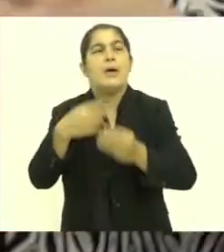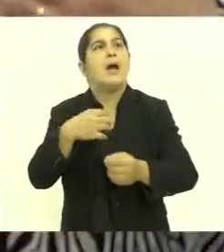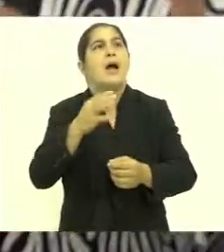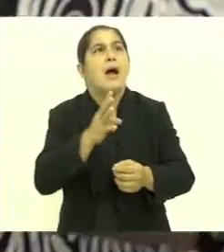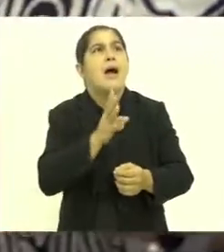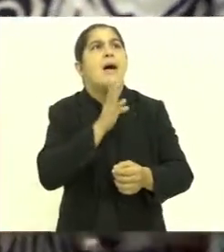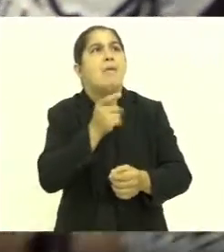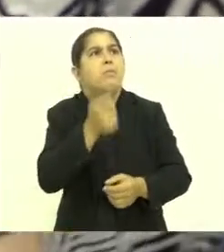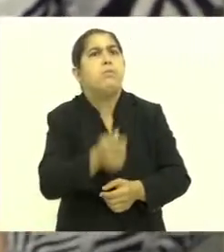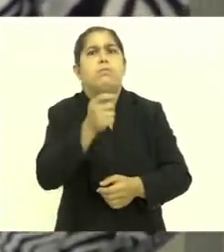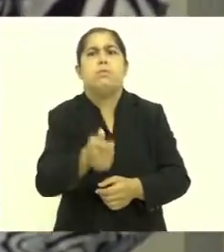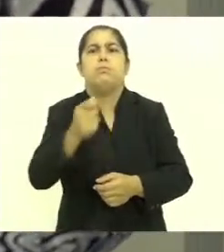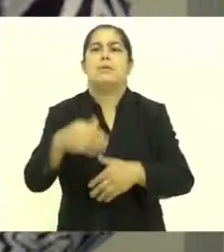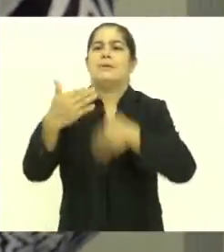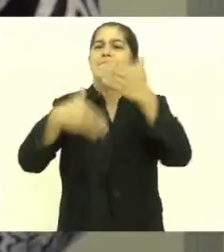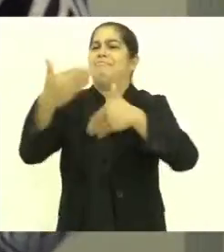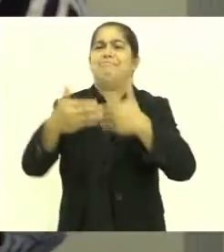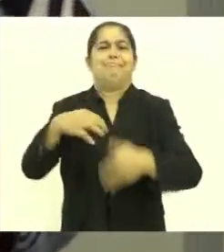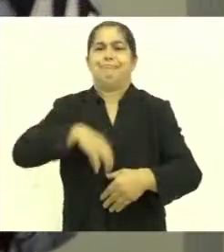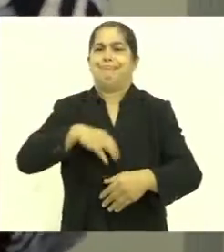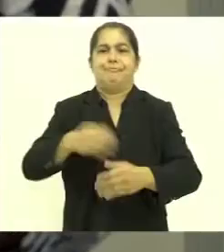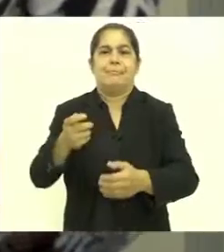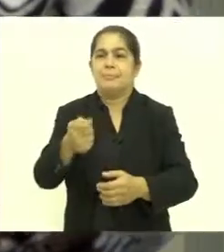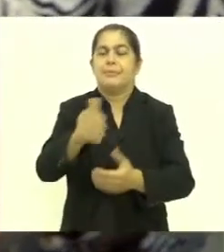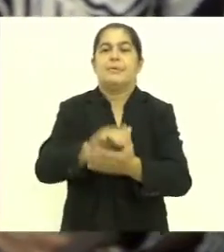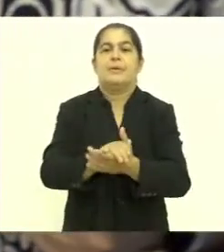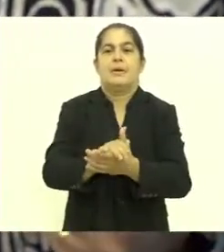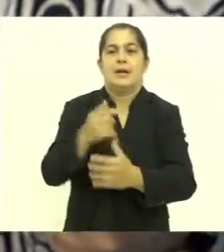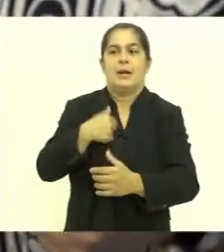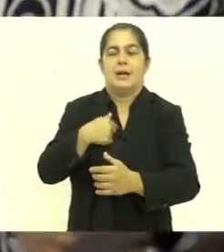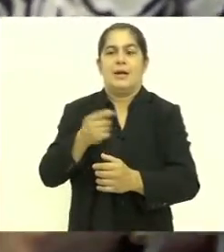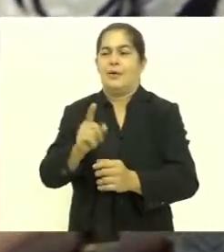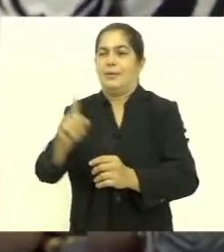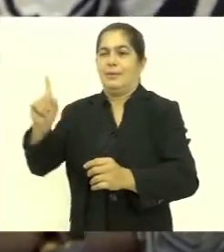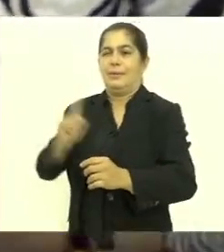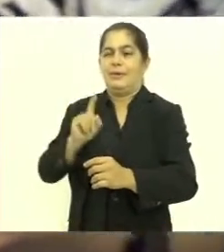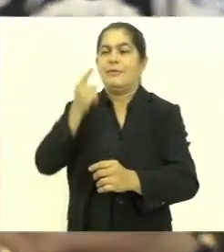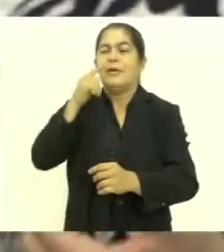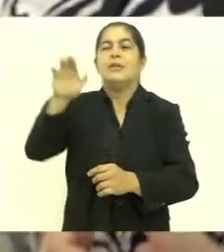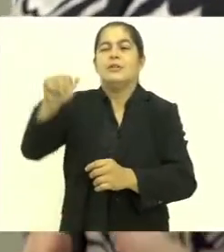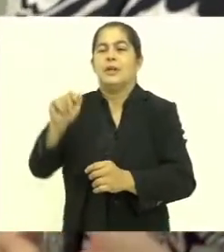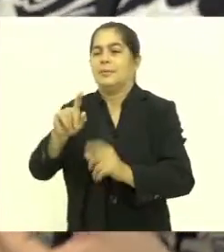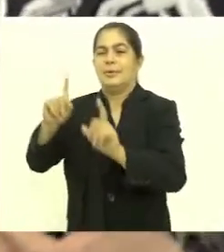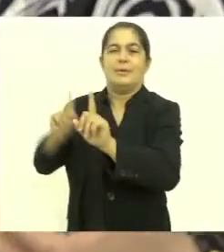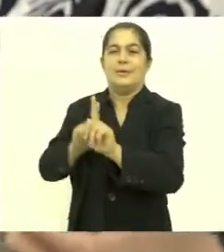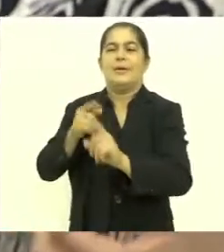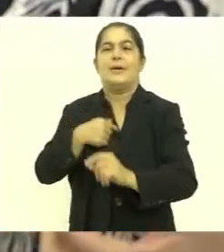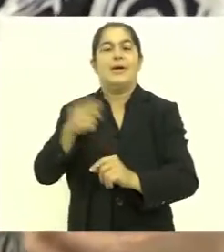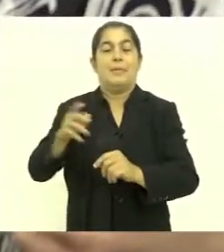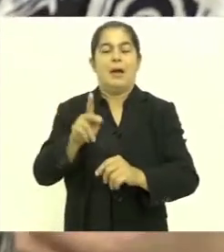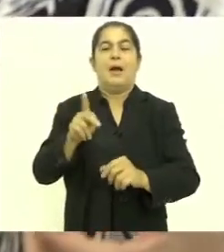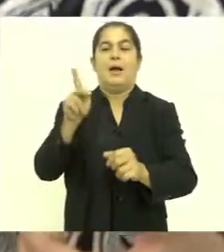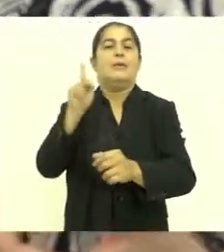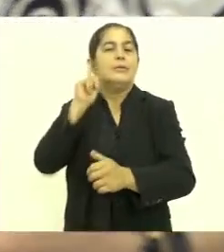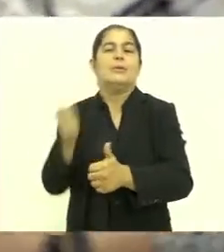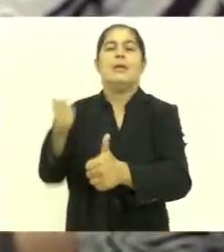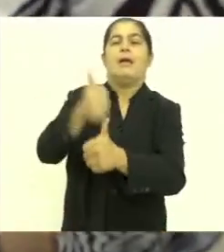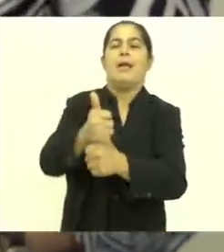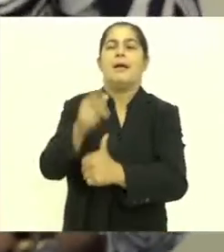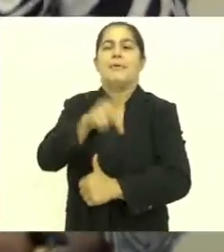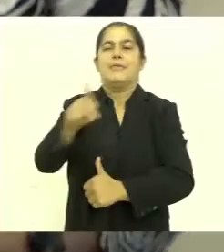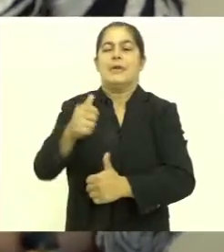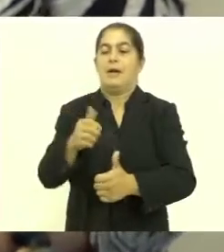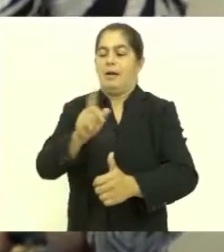a se familiarizar com as palavras em português. Aí o que é que acontece? Eu saio, fico por trás, chamo o outro, ele passa